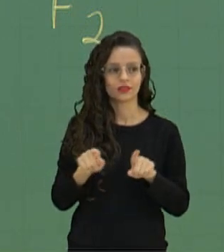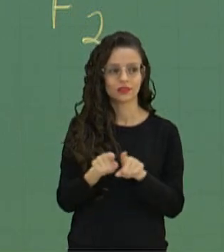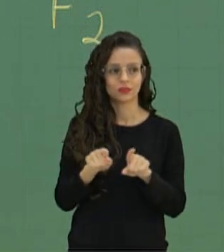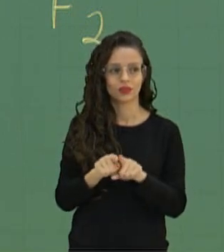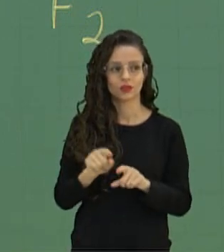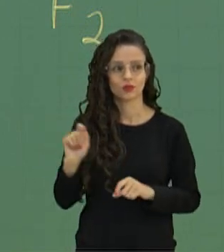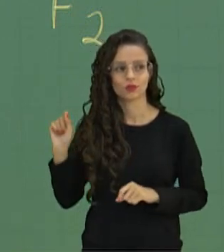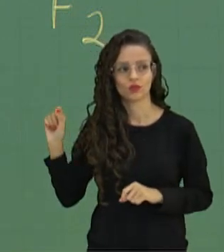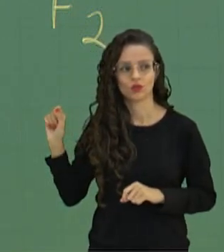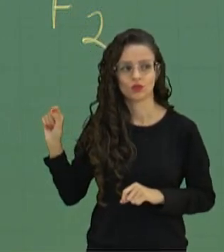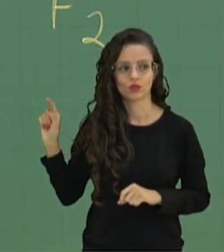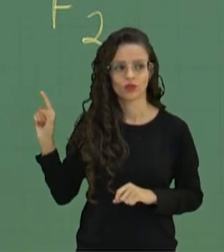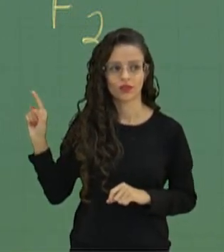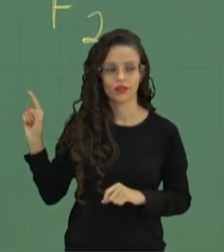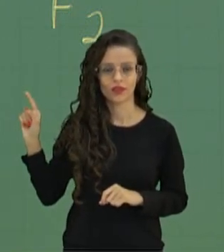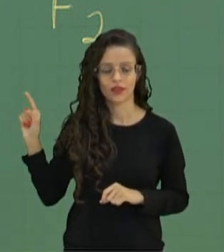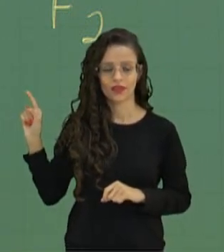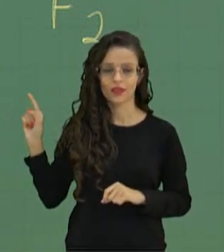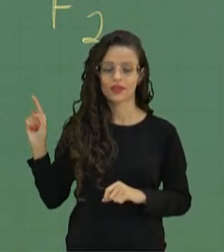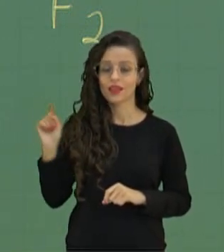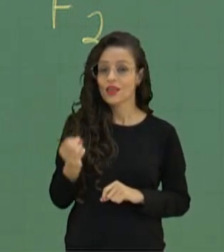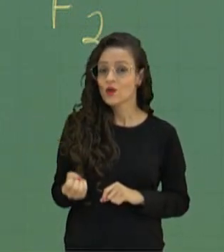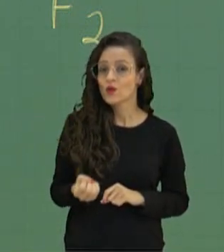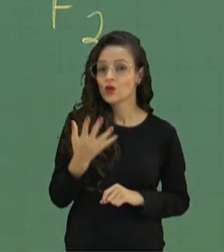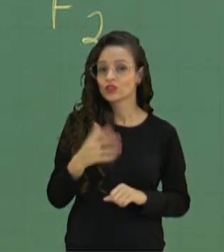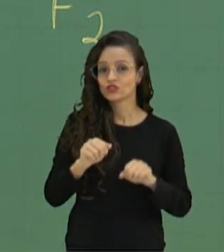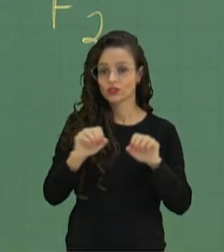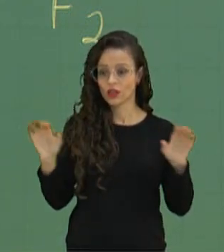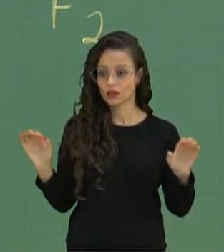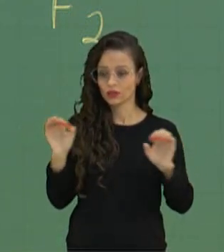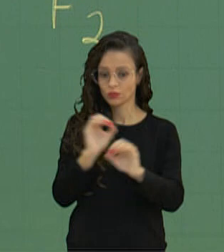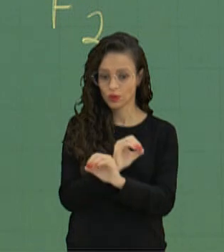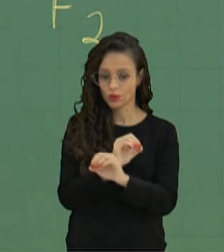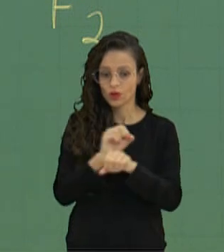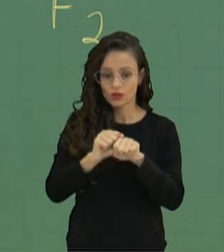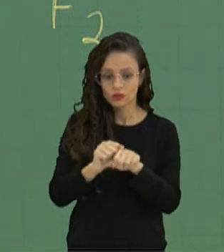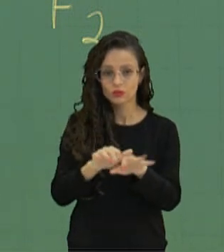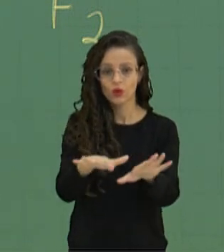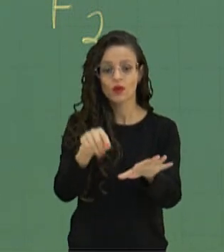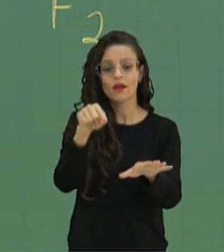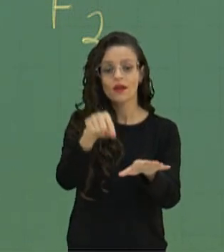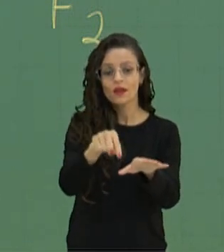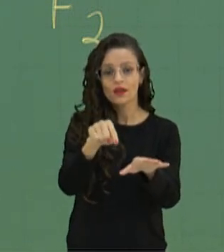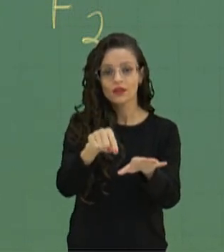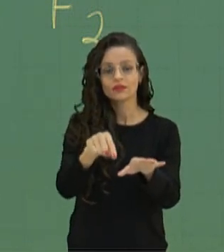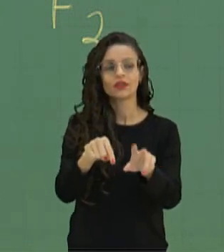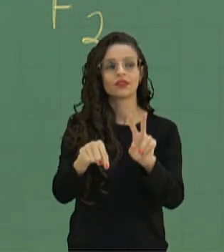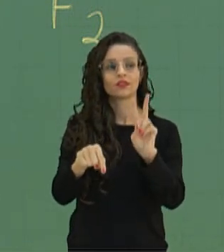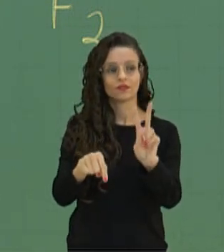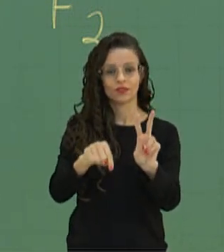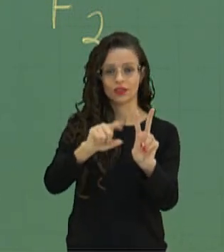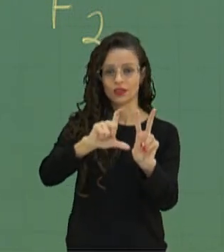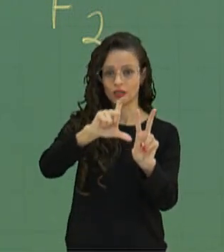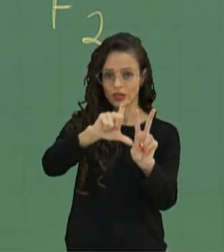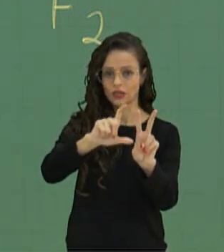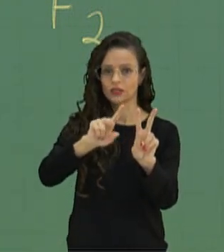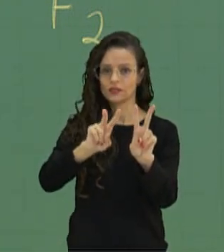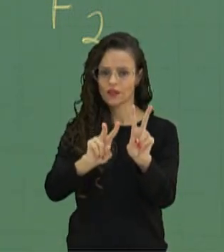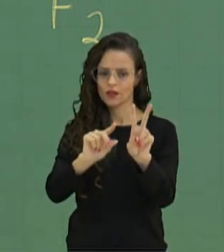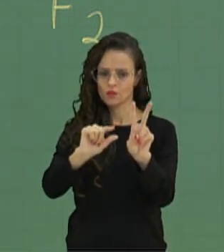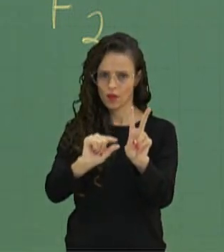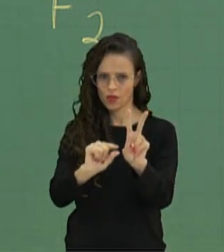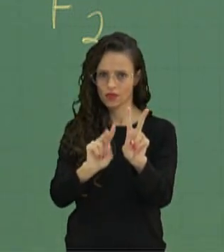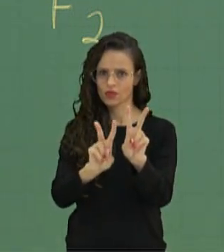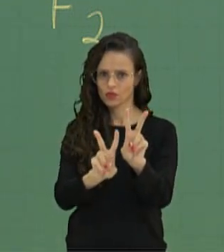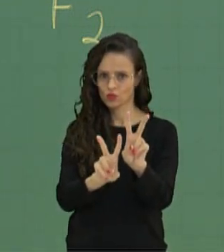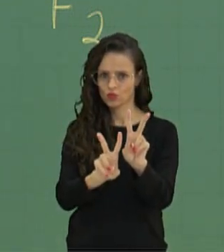tenho um ser que foi originado desse cruzamento. Esse ser, ele recebeu o fator da semente